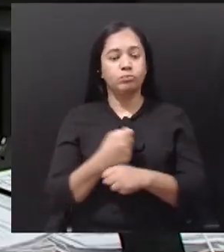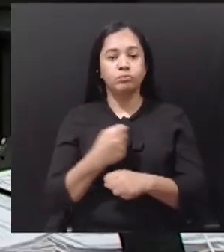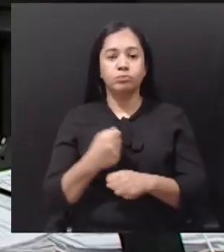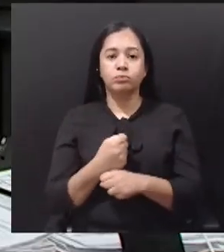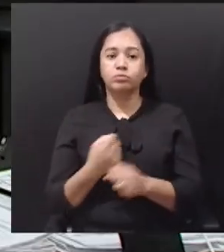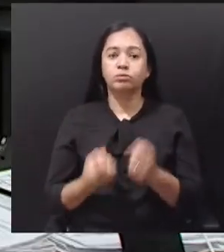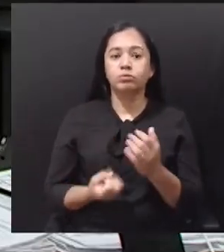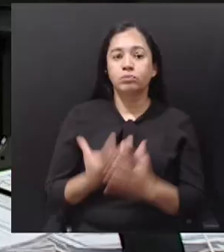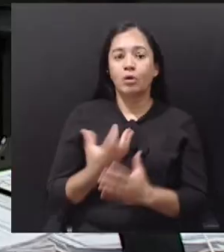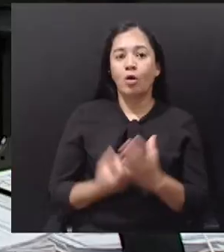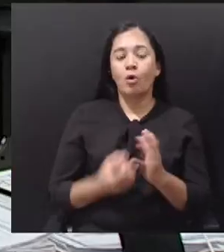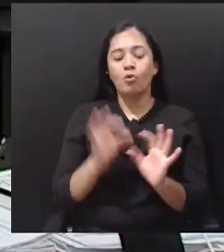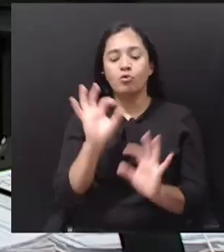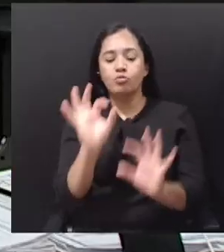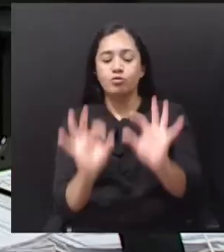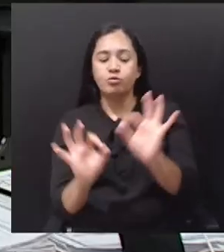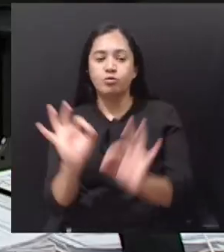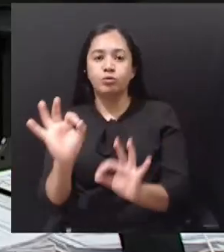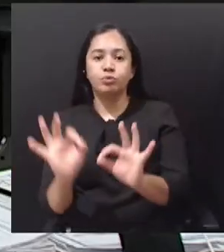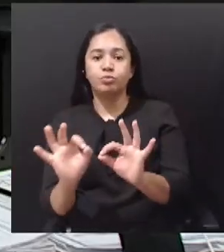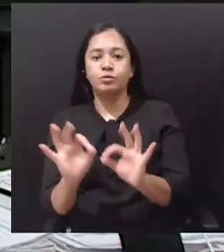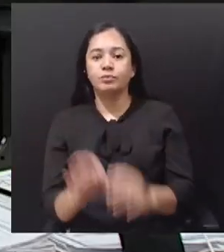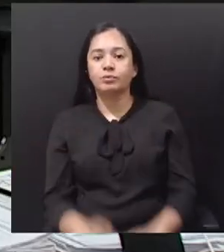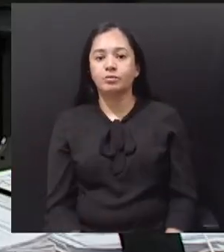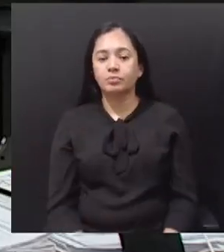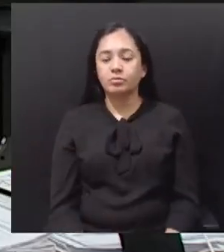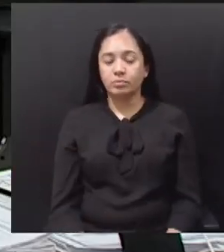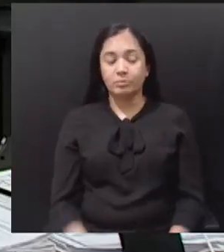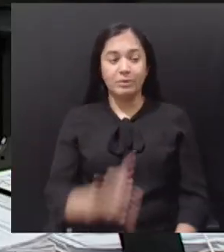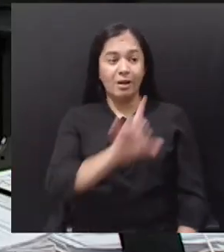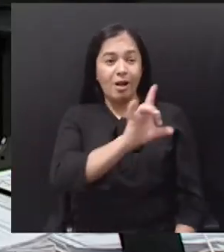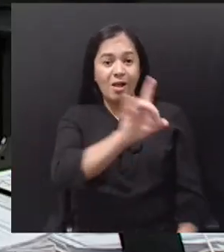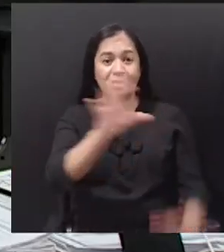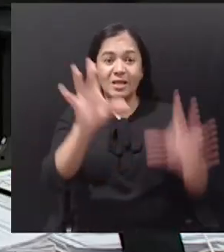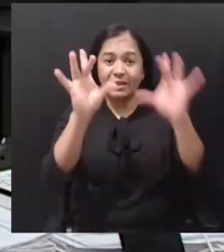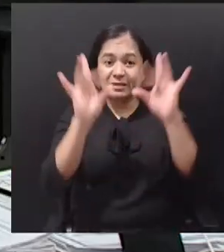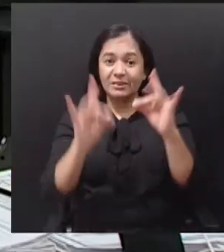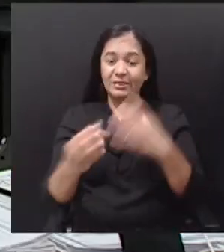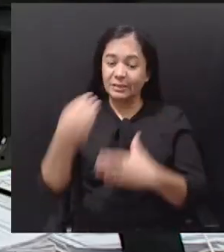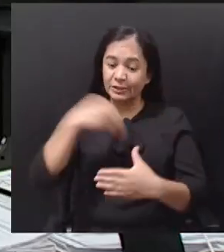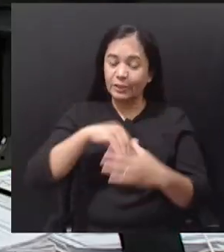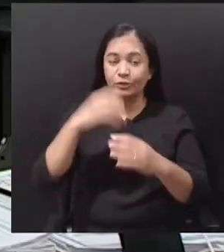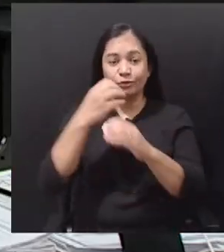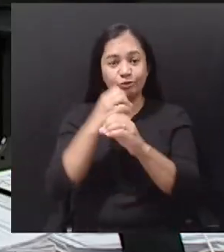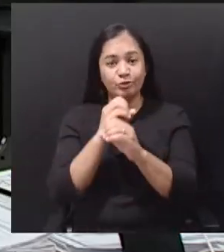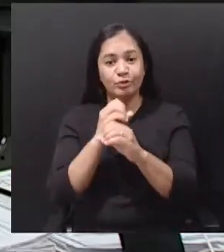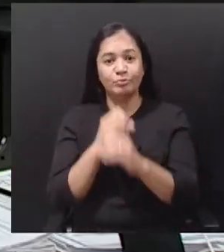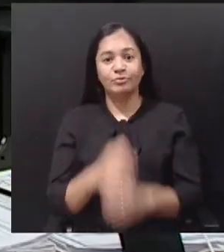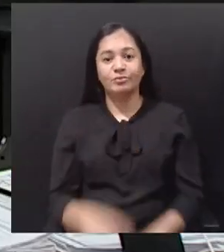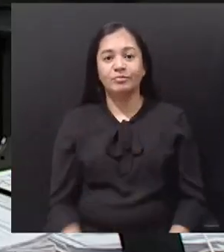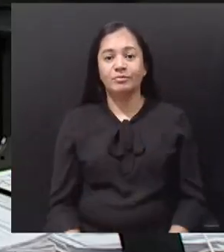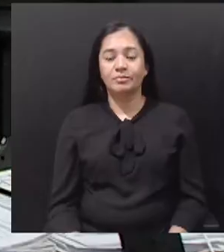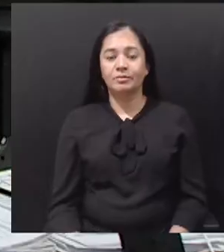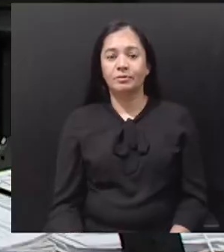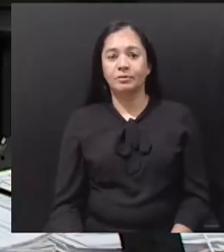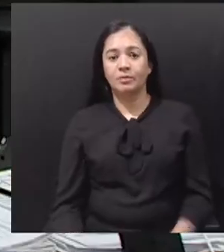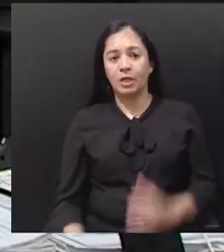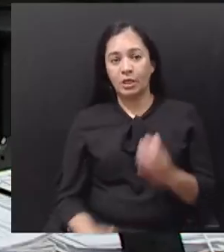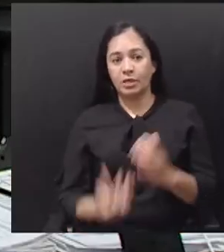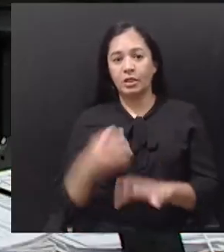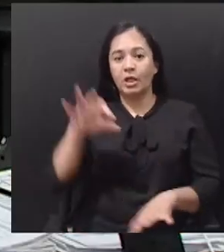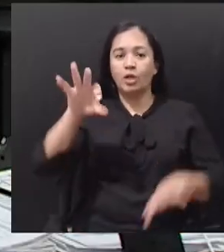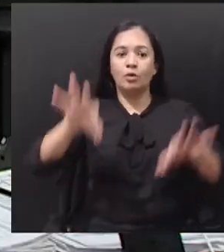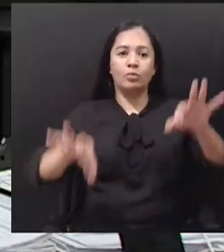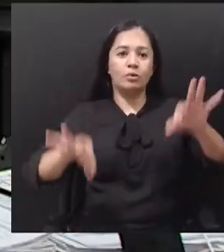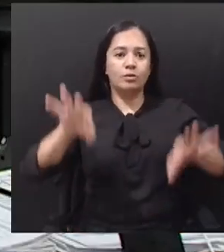projetamos, construímos aqui dentro do laboratório, né? Foram criadas oficinas, várias